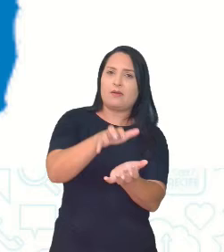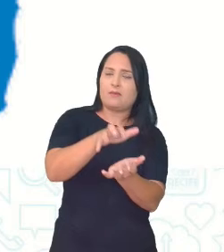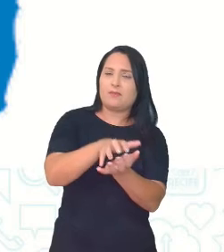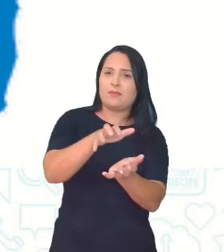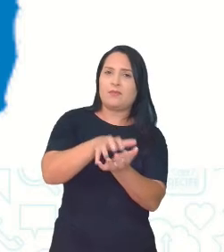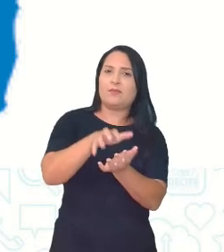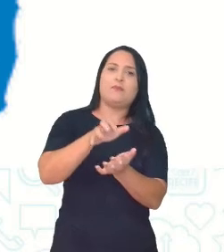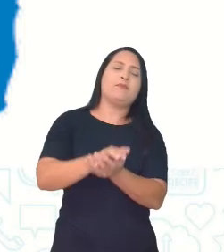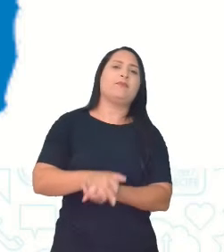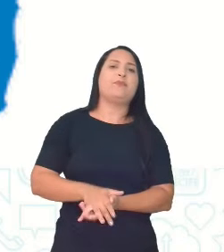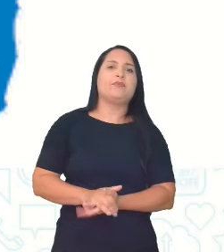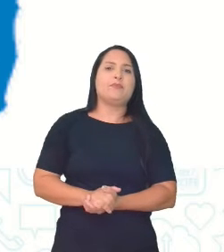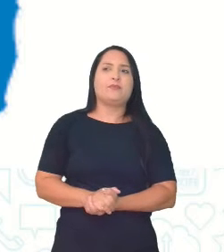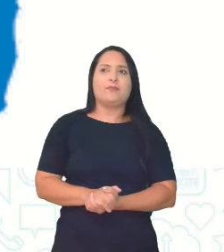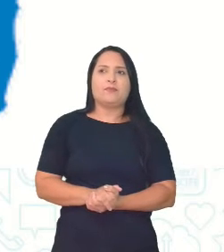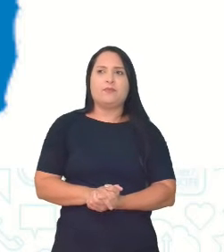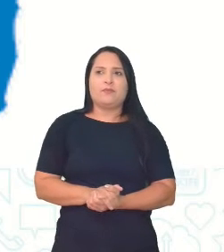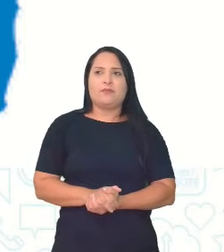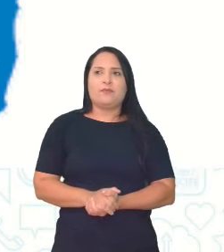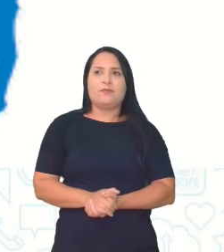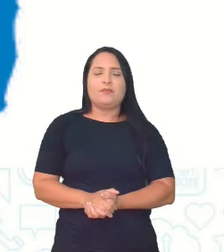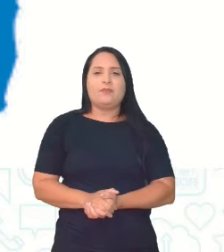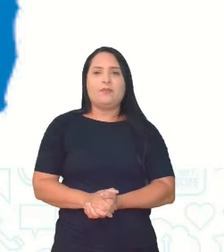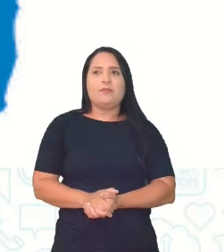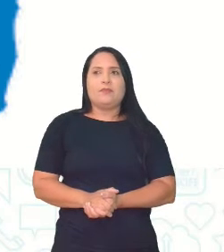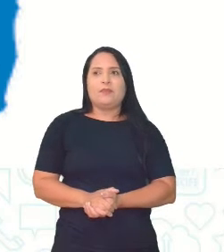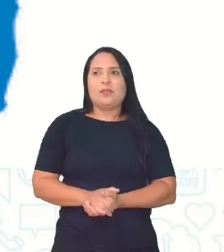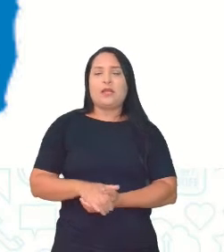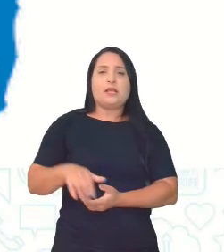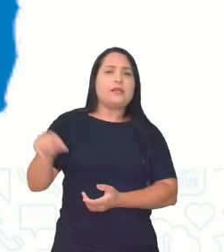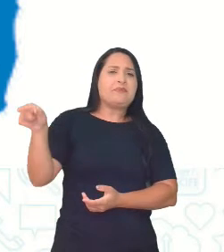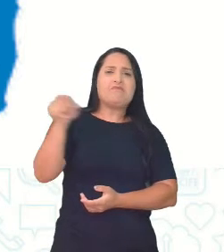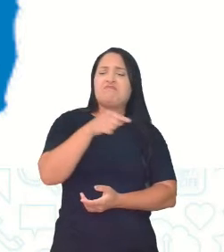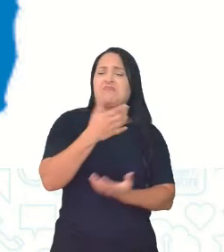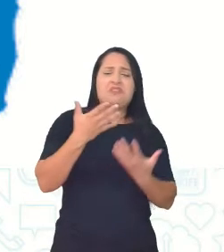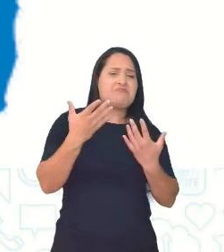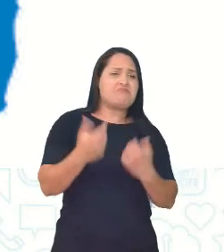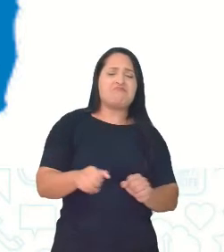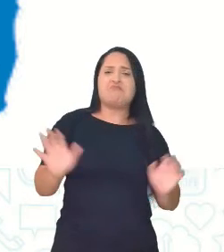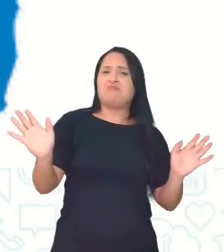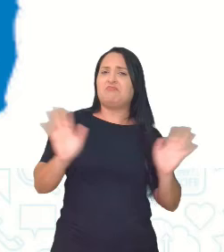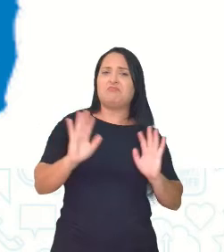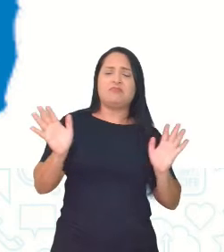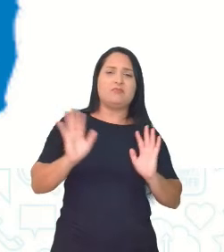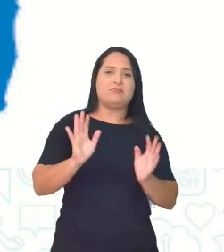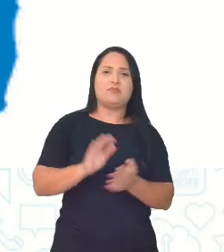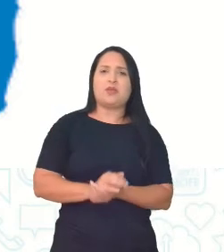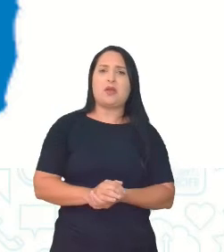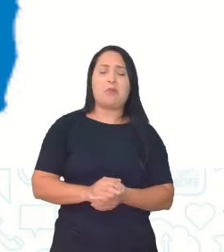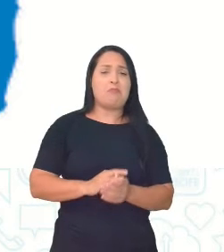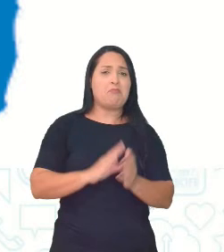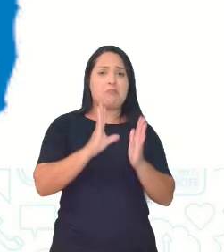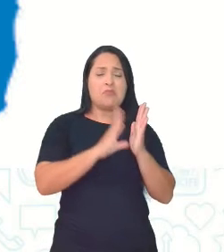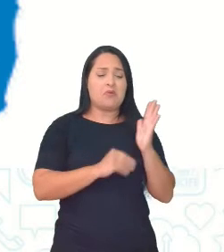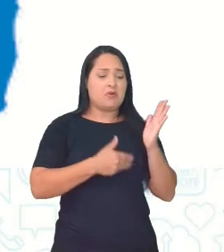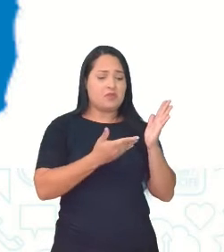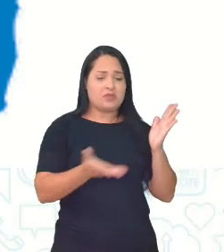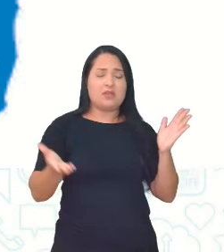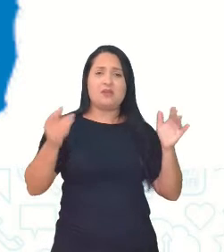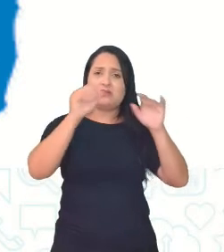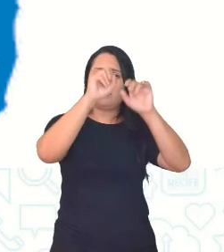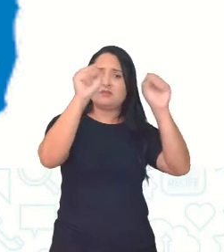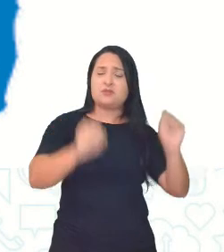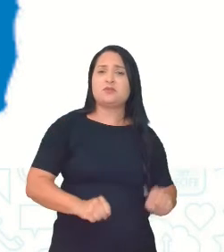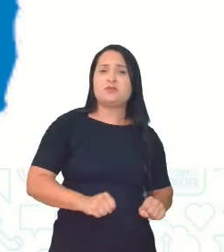essas províncias, né, na época, não aceitaram, né, esse modelo aí de